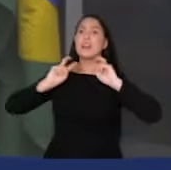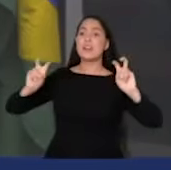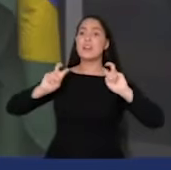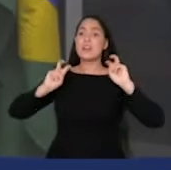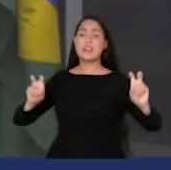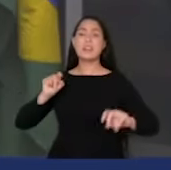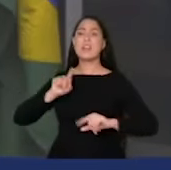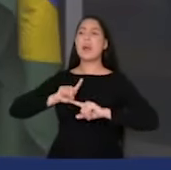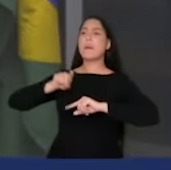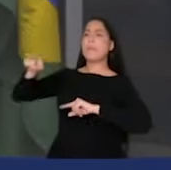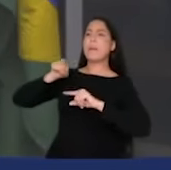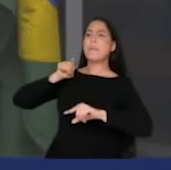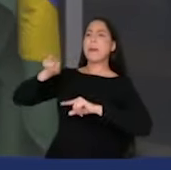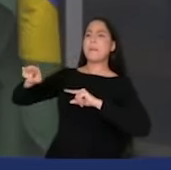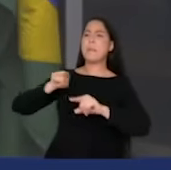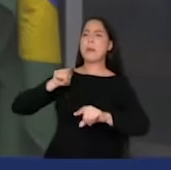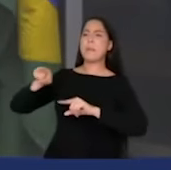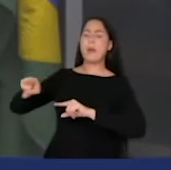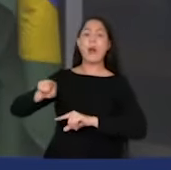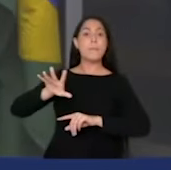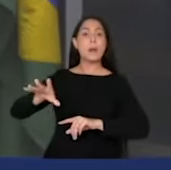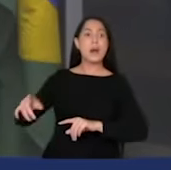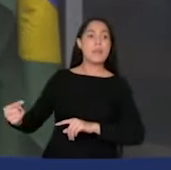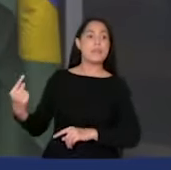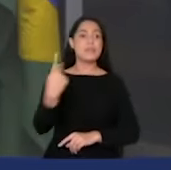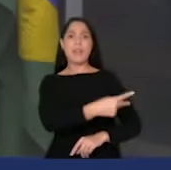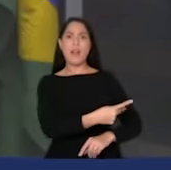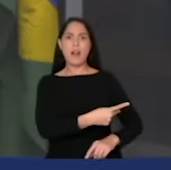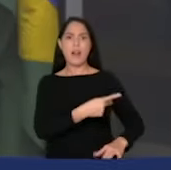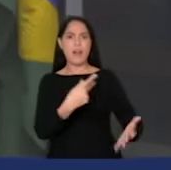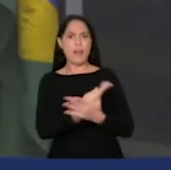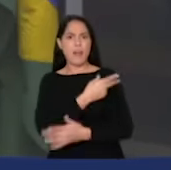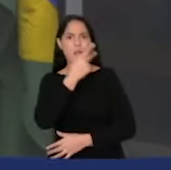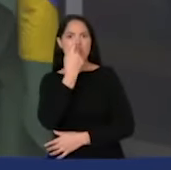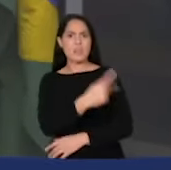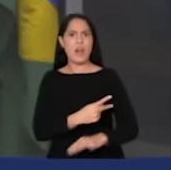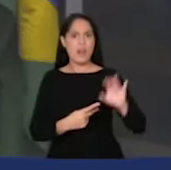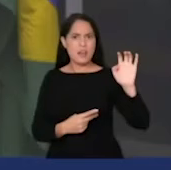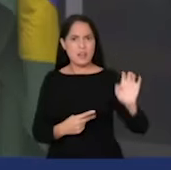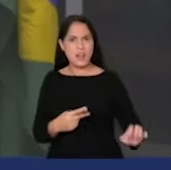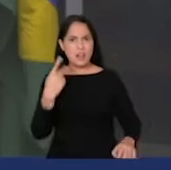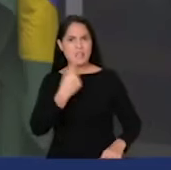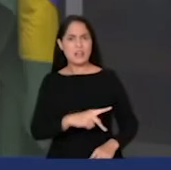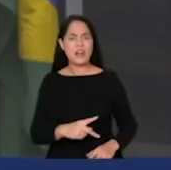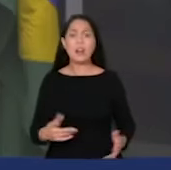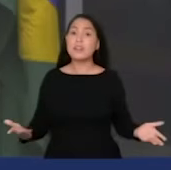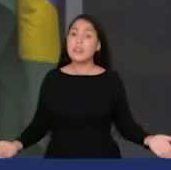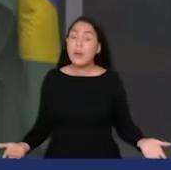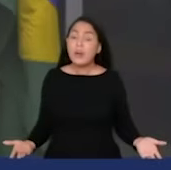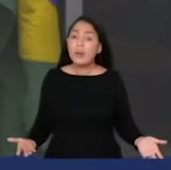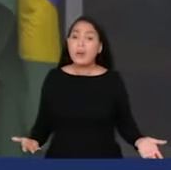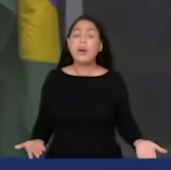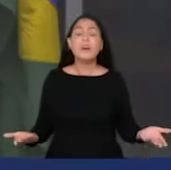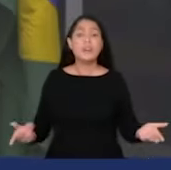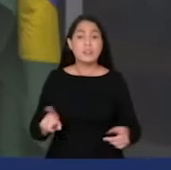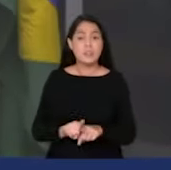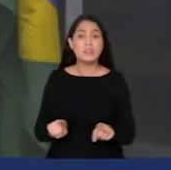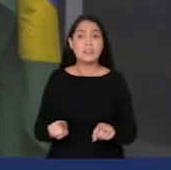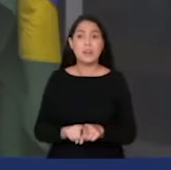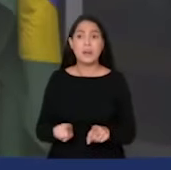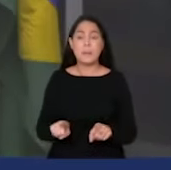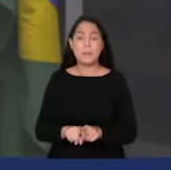E lembrando aqui o Elcio Queiroz, que possivelmente, apontado também pela Polícia do Rio de Janeiro como motorista